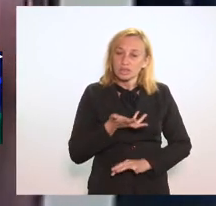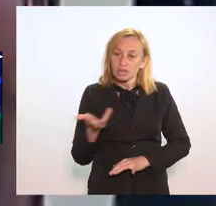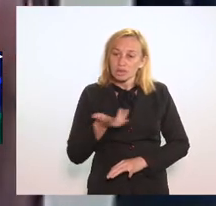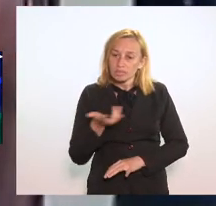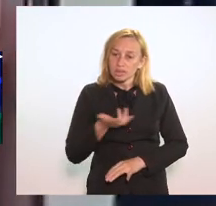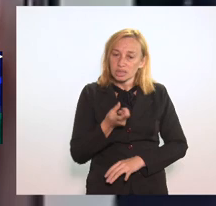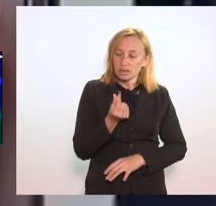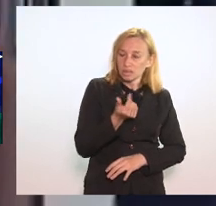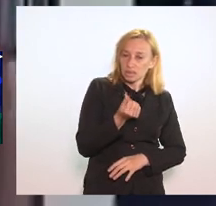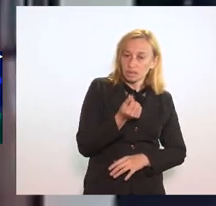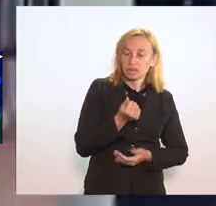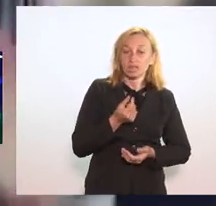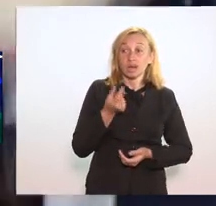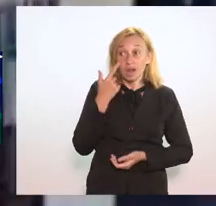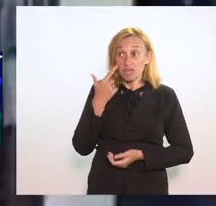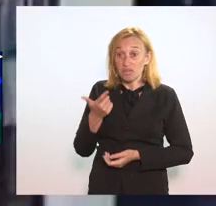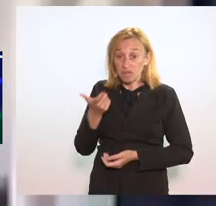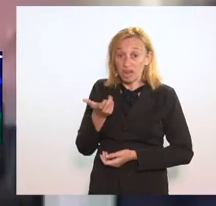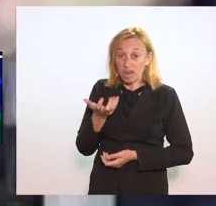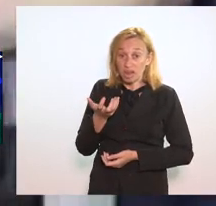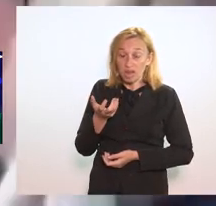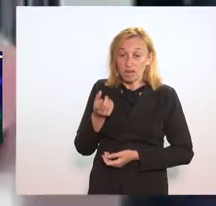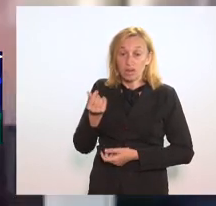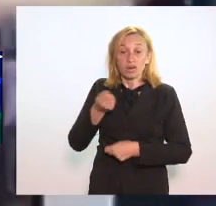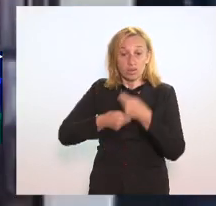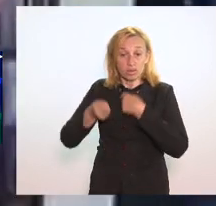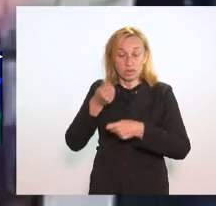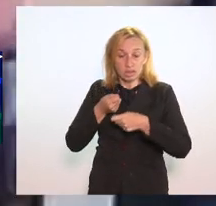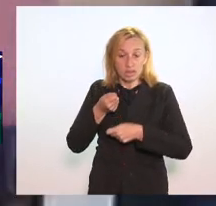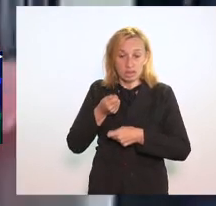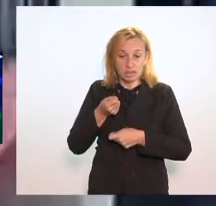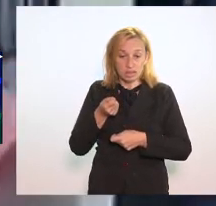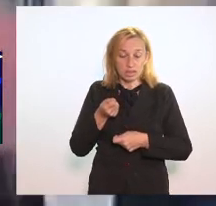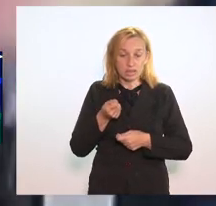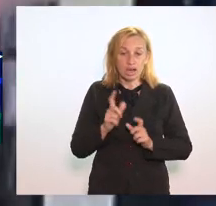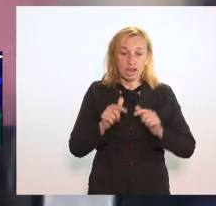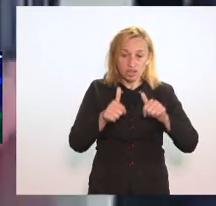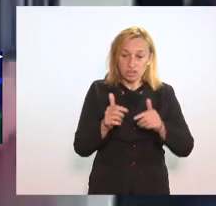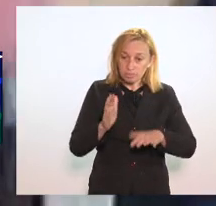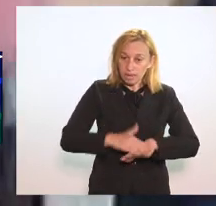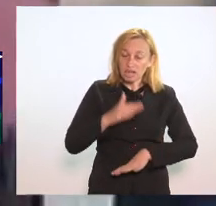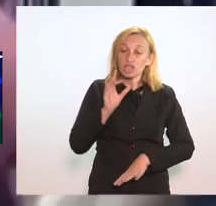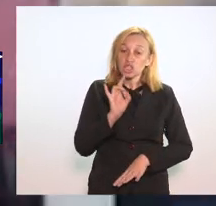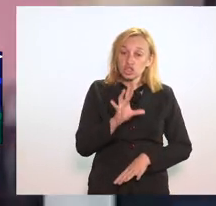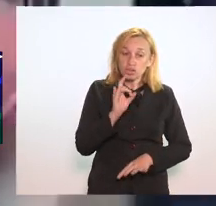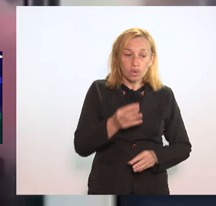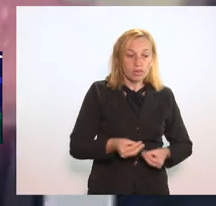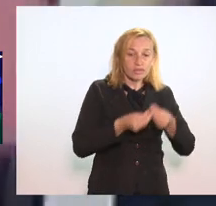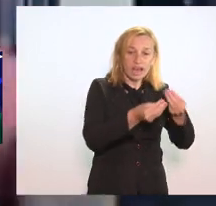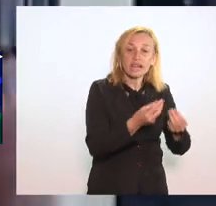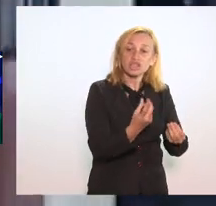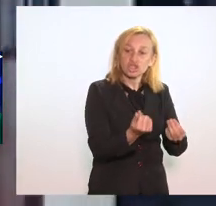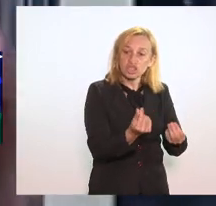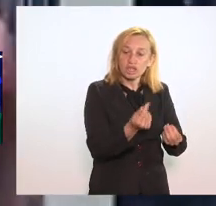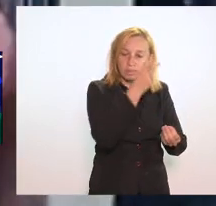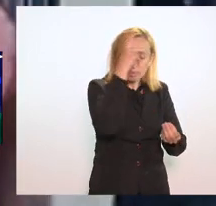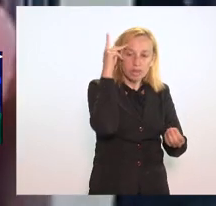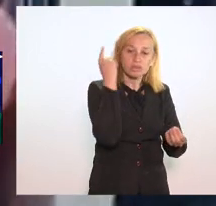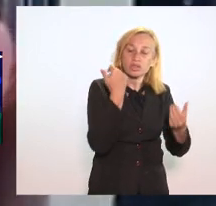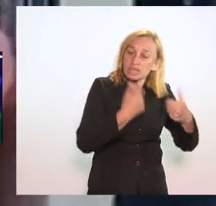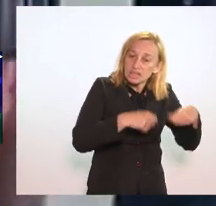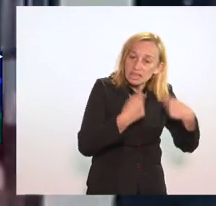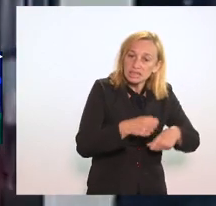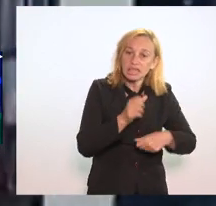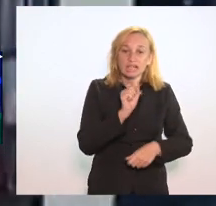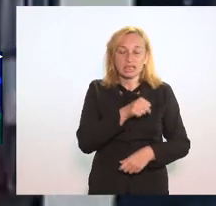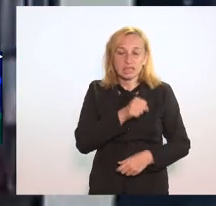TV economia andar é só dar o auxílio emergencial aquele que estão necessitados